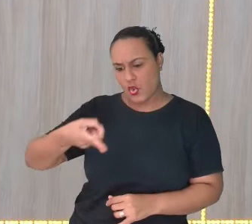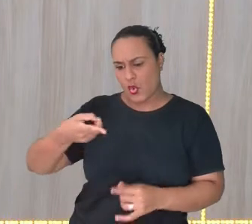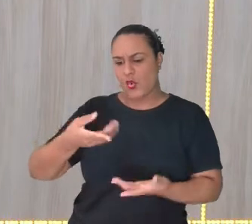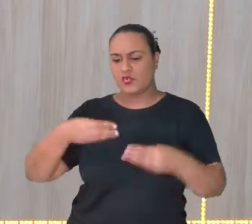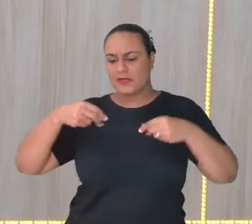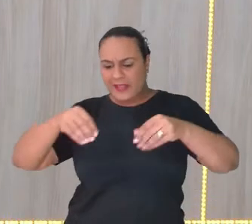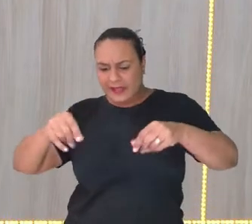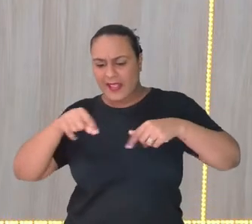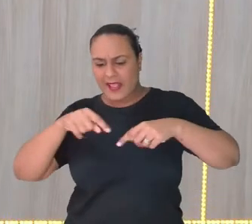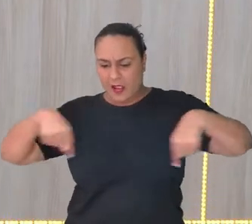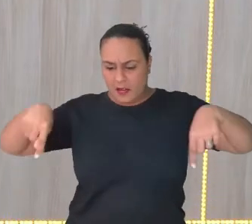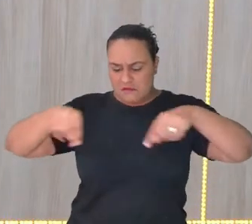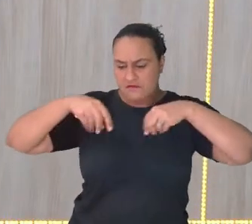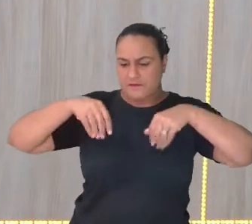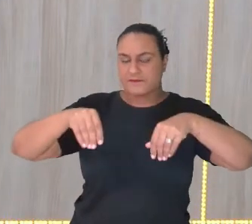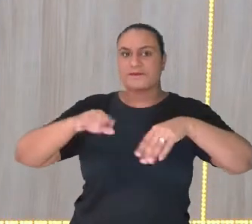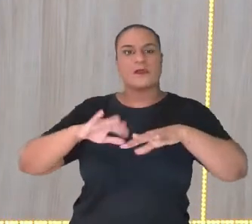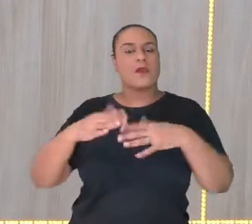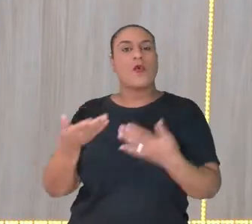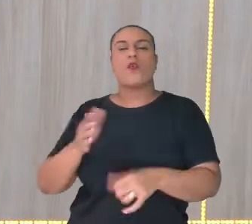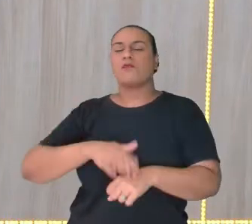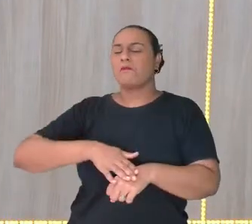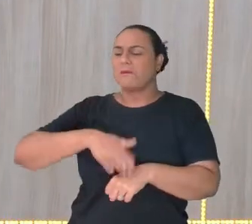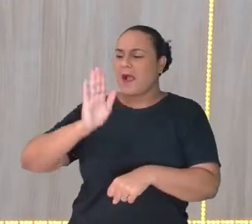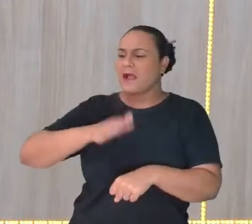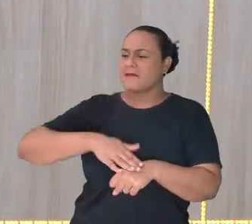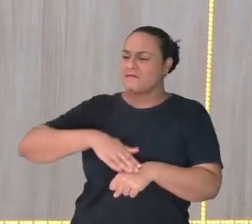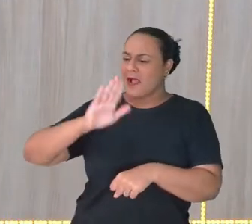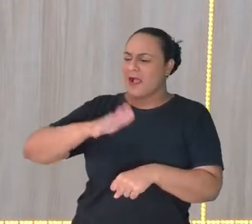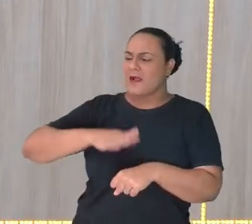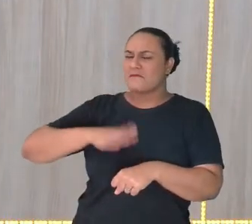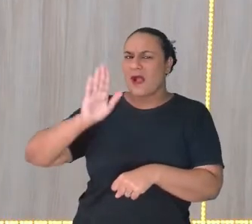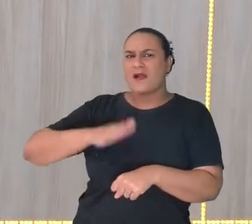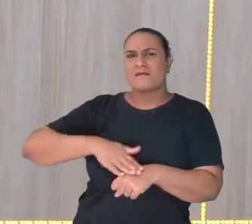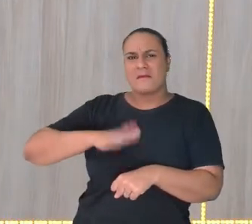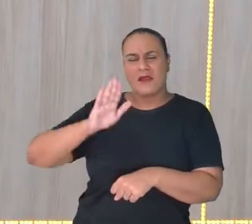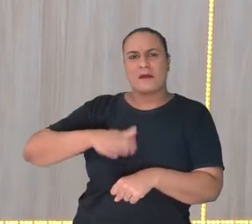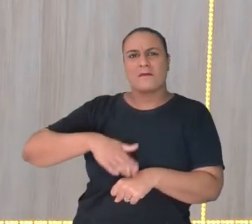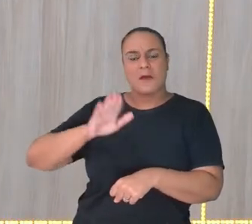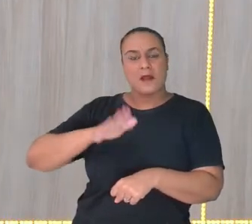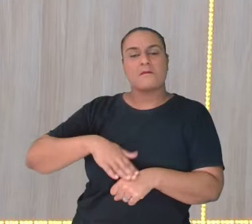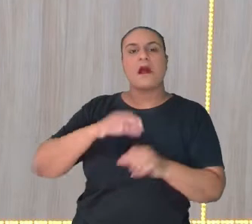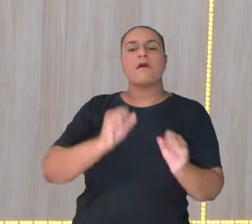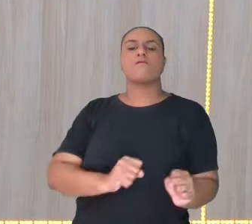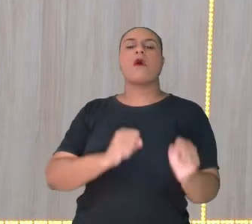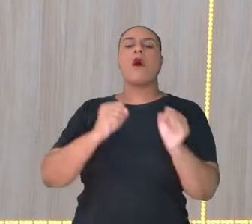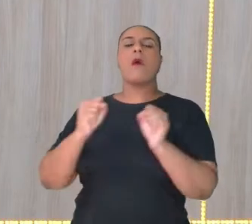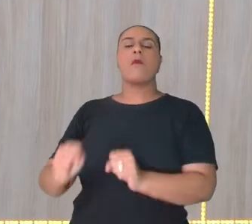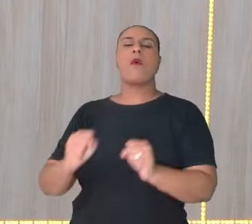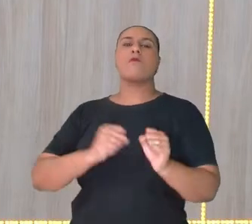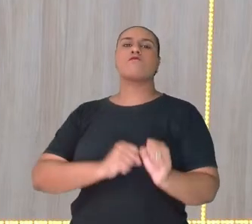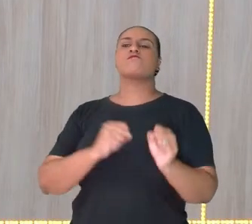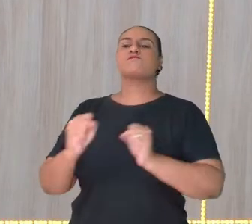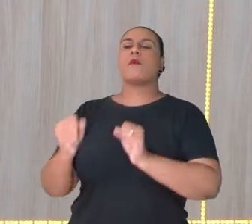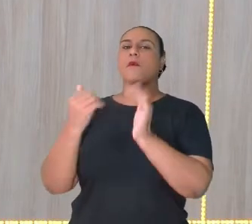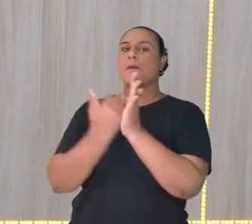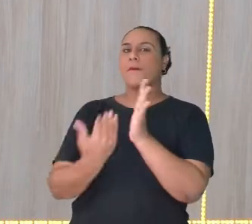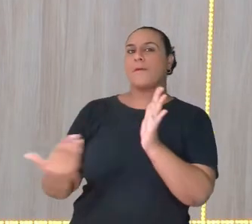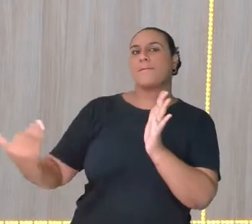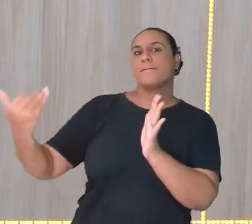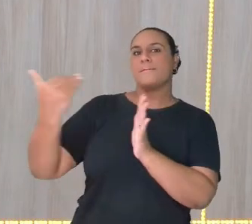terra. Quanto mais terras você tivesse, mais poderoso ou mais poderosa,